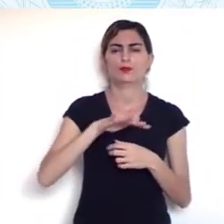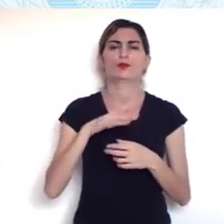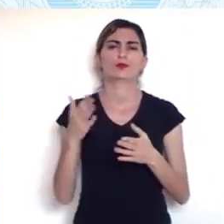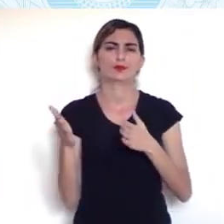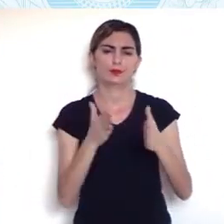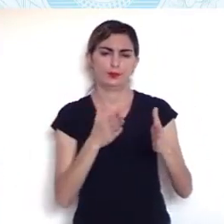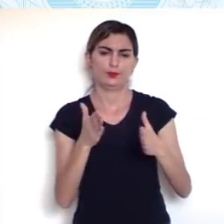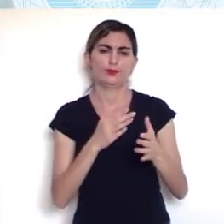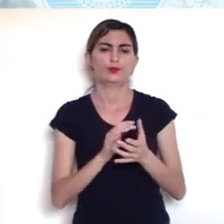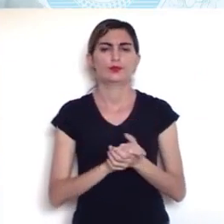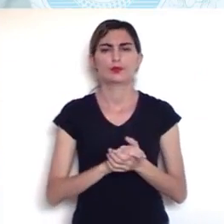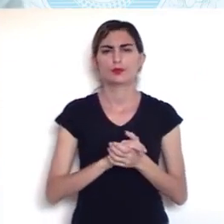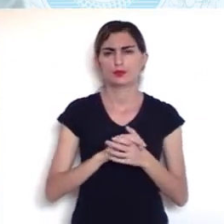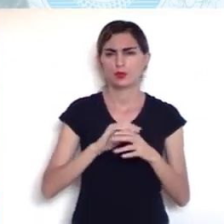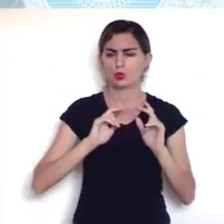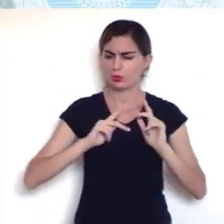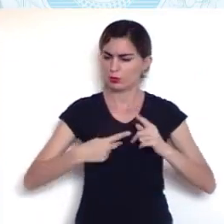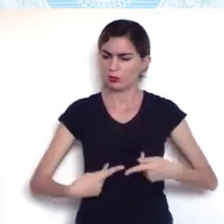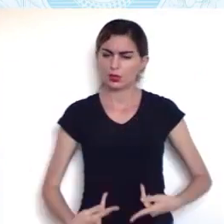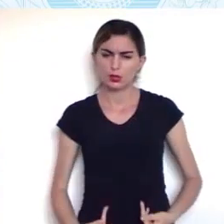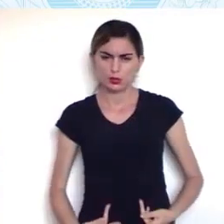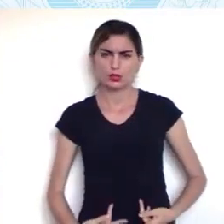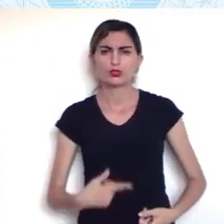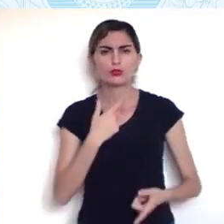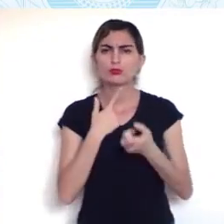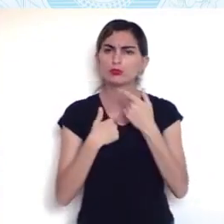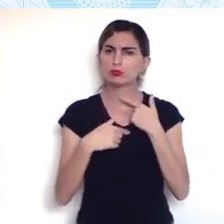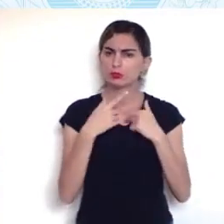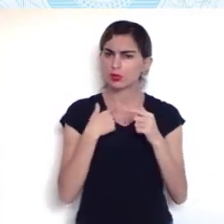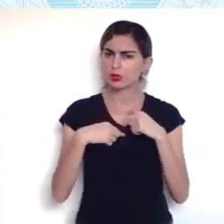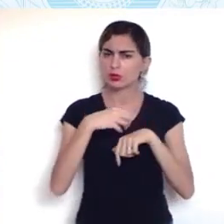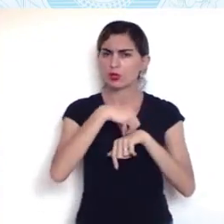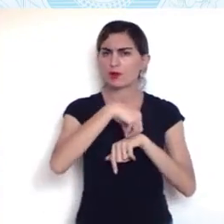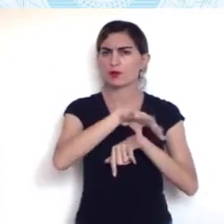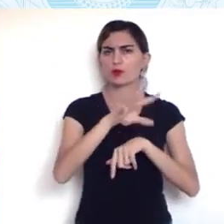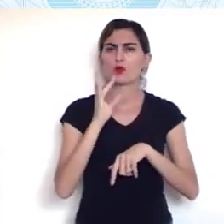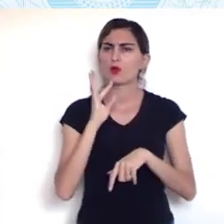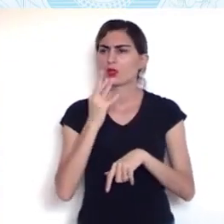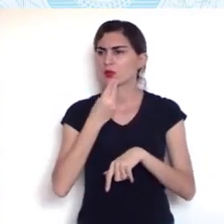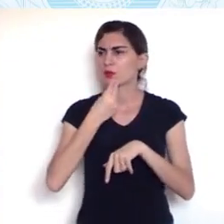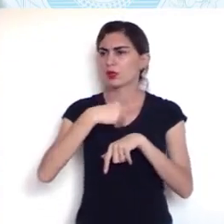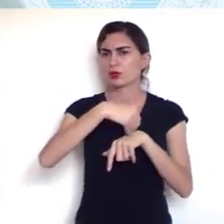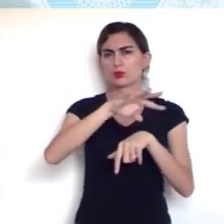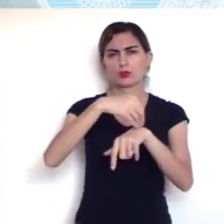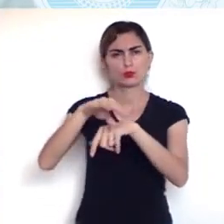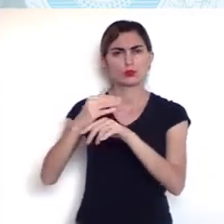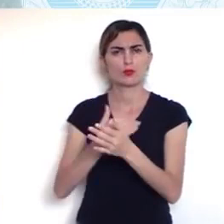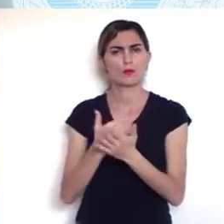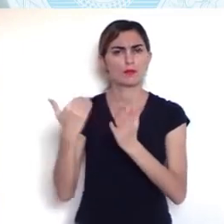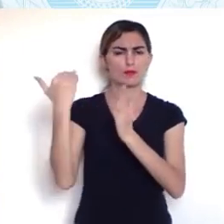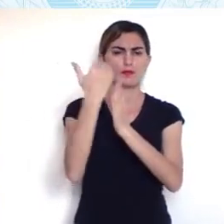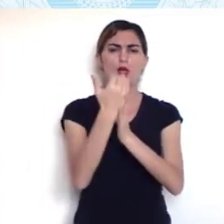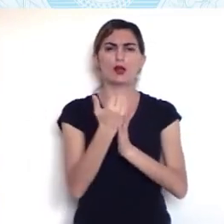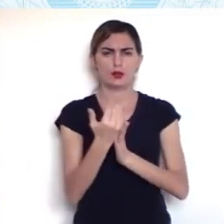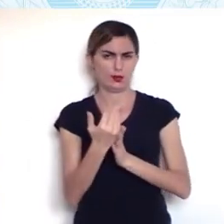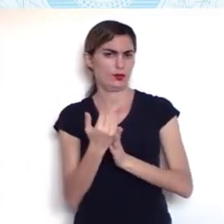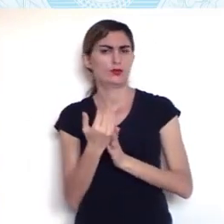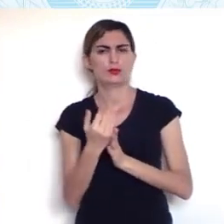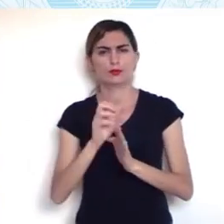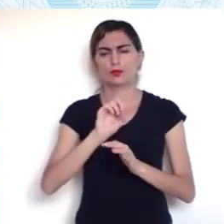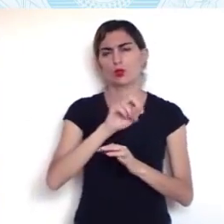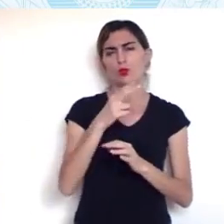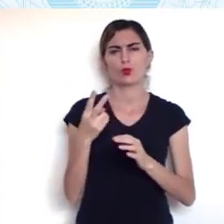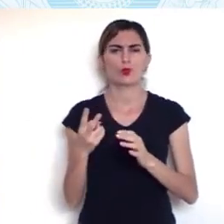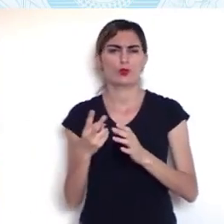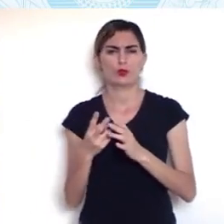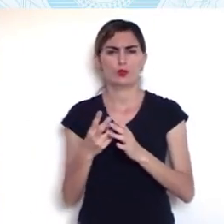época. Os humanistas desejavam levar o conhecimento para um público mais amplo, né?